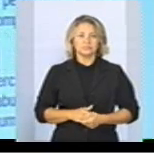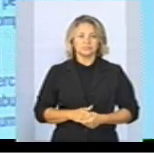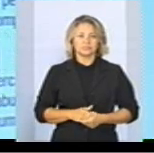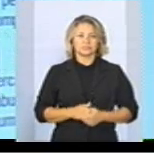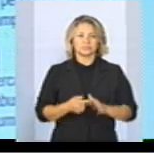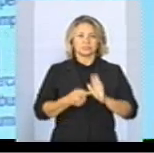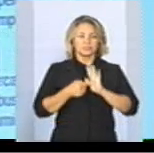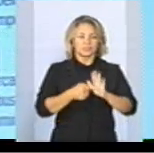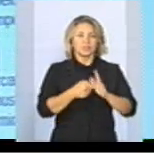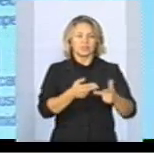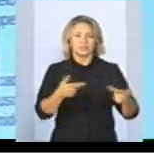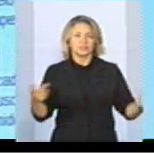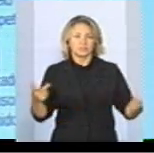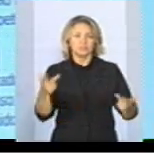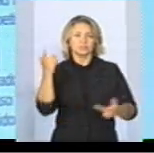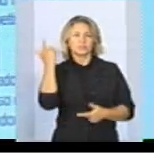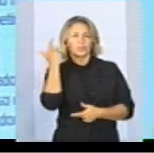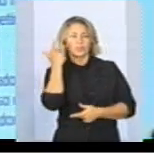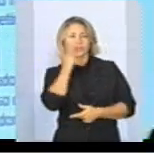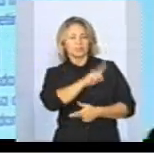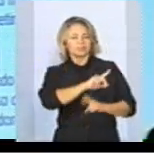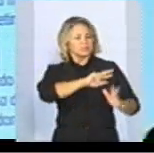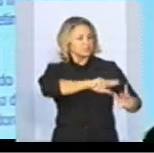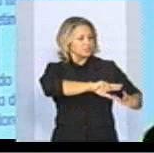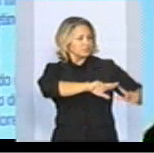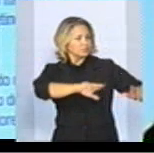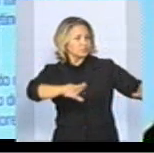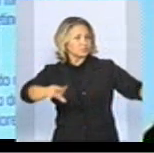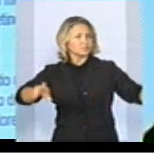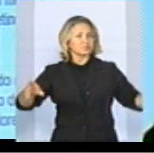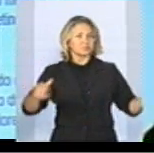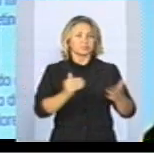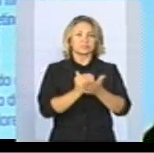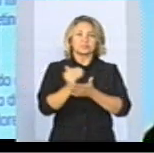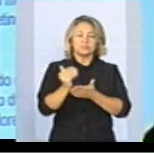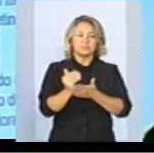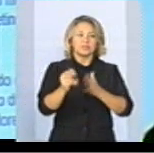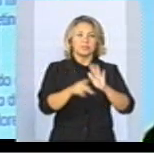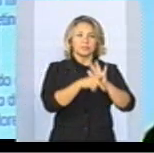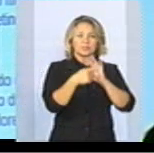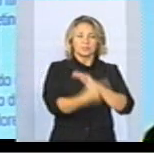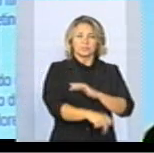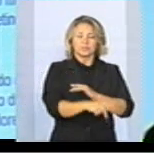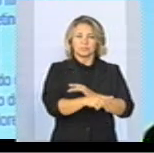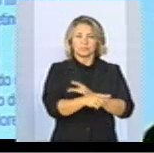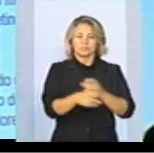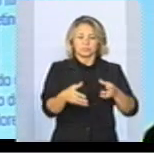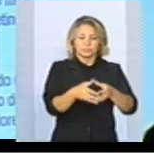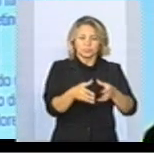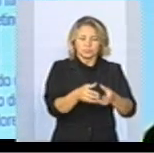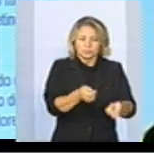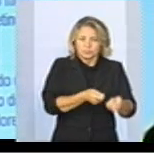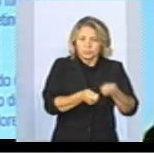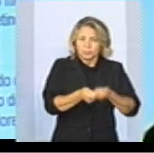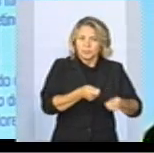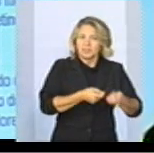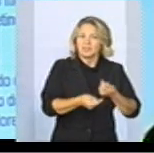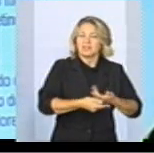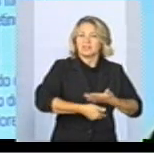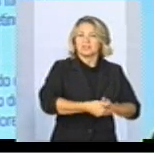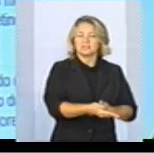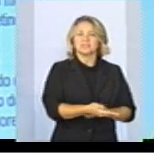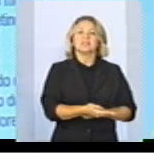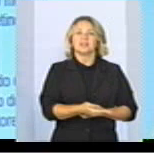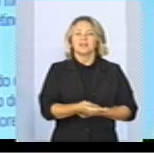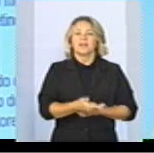Frente a isso, os desafios para atingir a pluralidade e a diversidade começam com a própria estrutura do mercado.